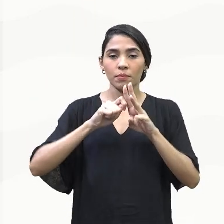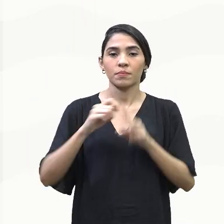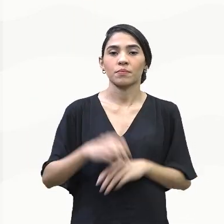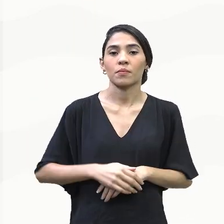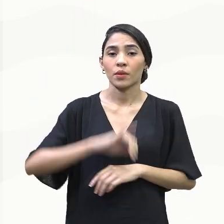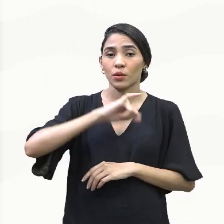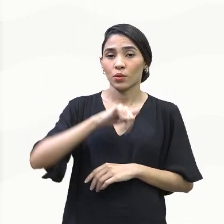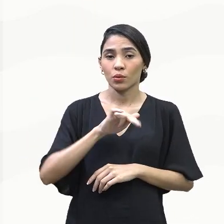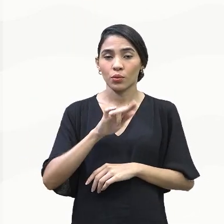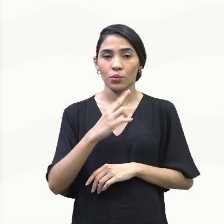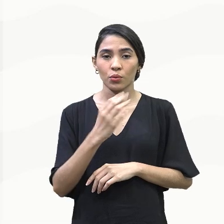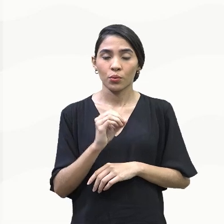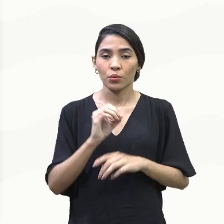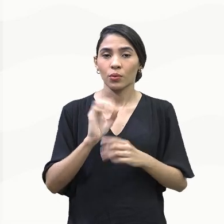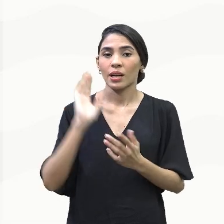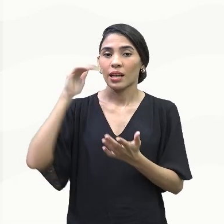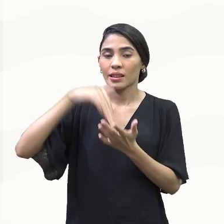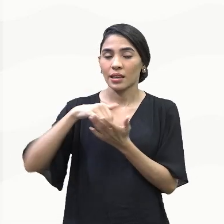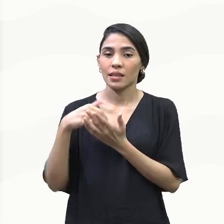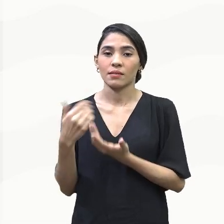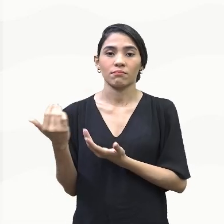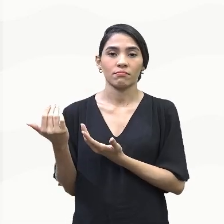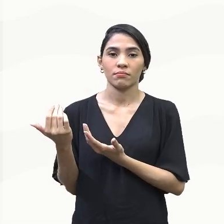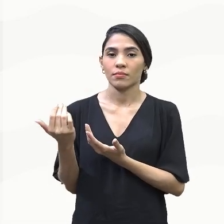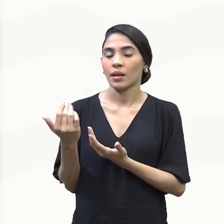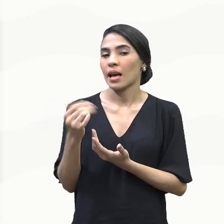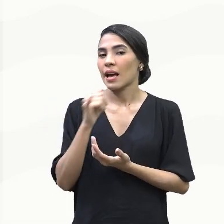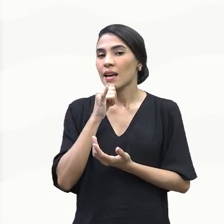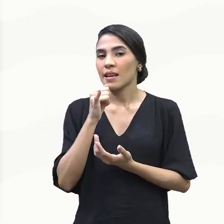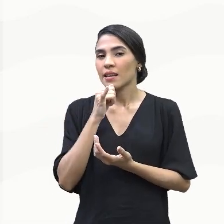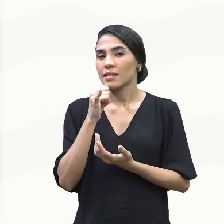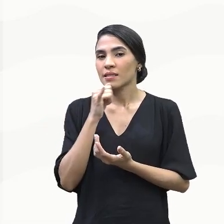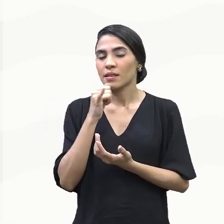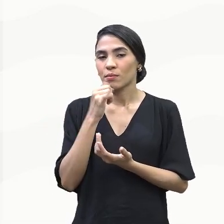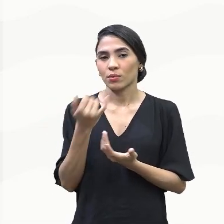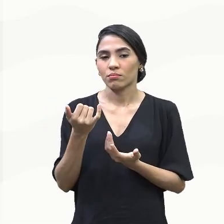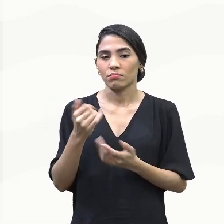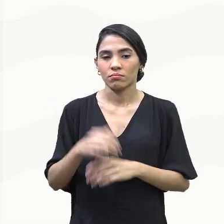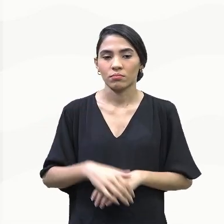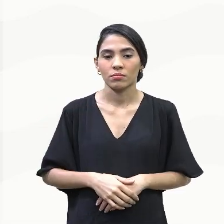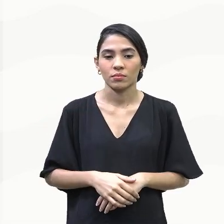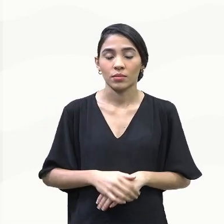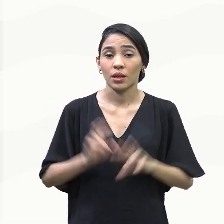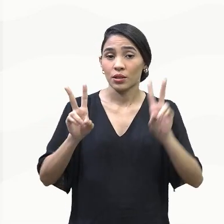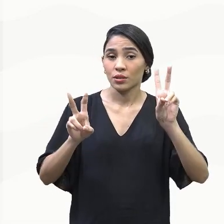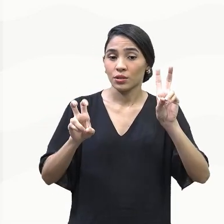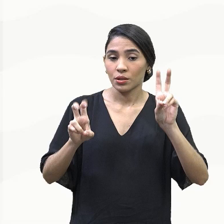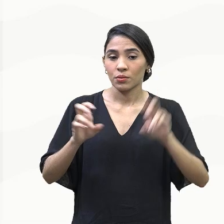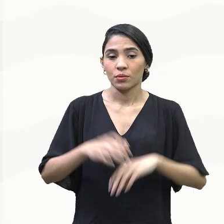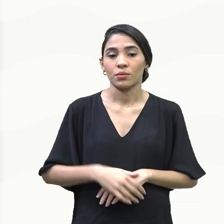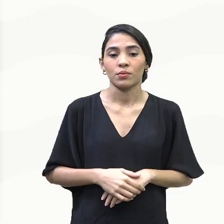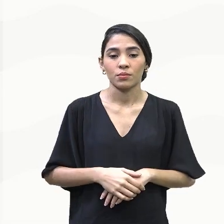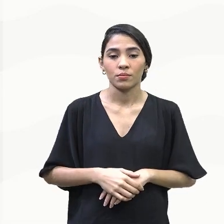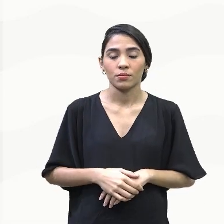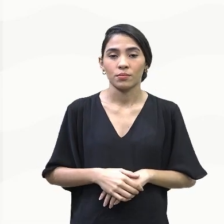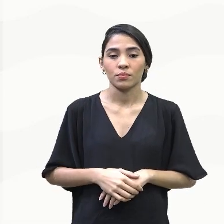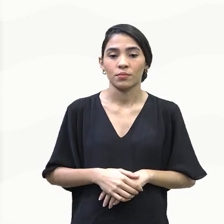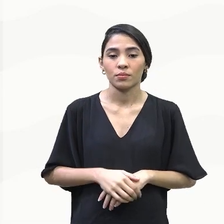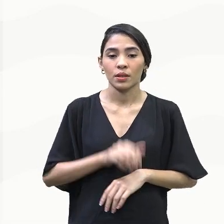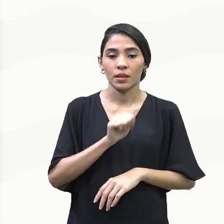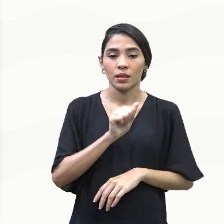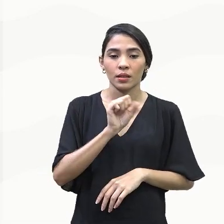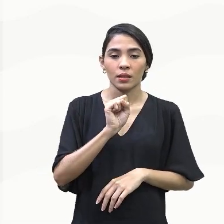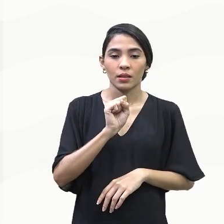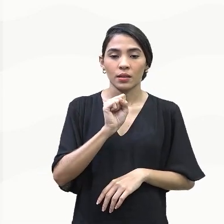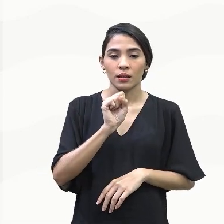julho a setembro de 2024. Aí é um título, um exemplo, né? Título do eixo verso das